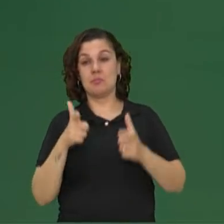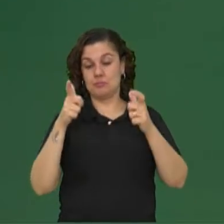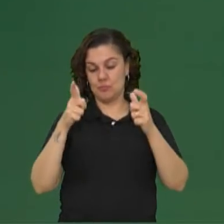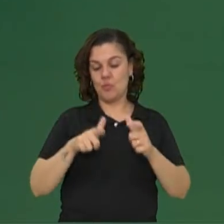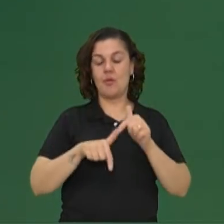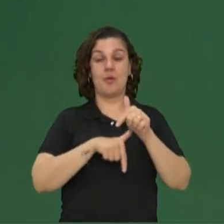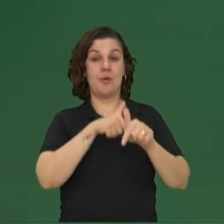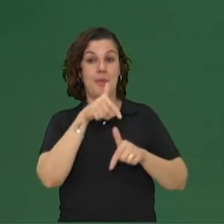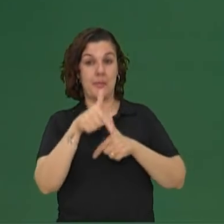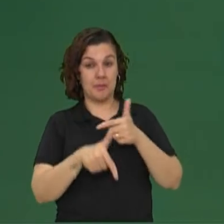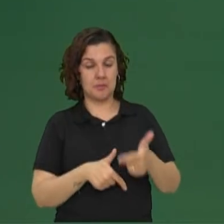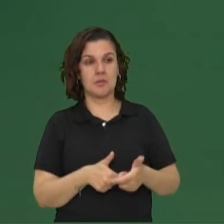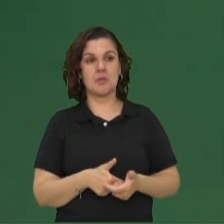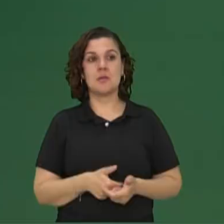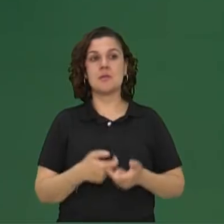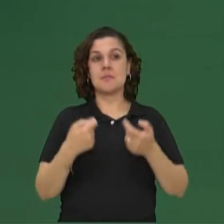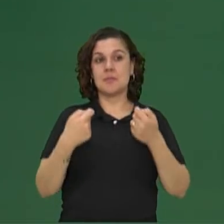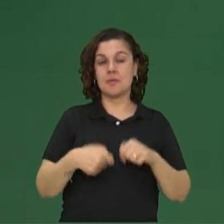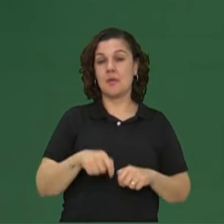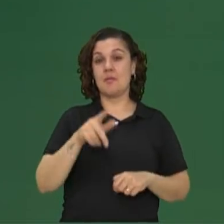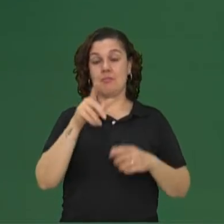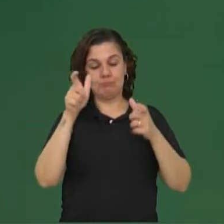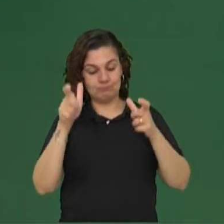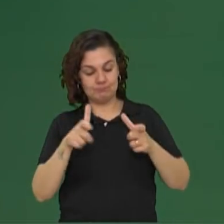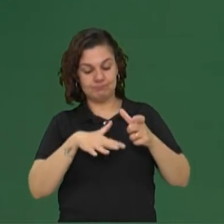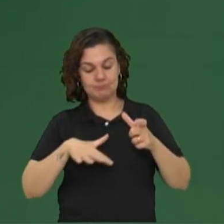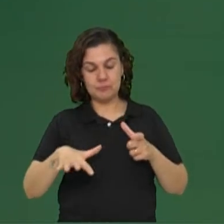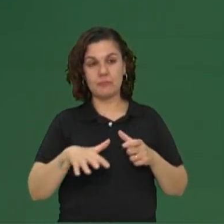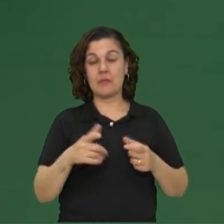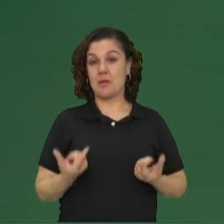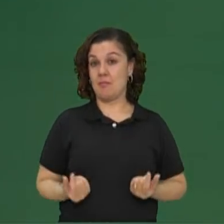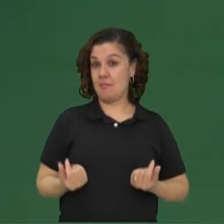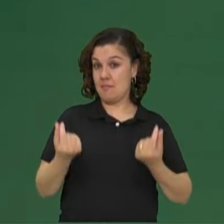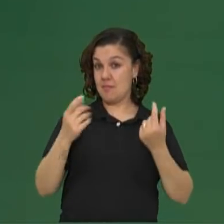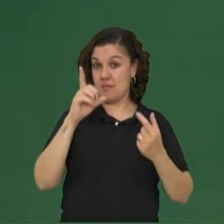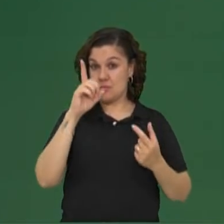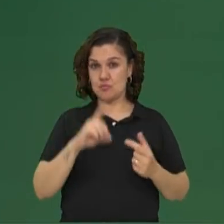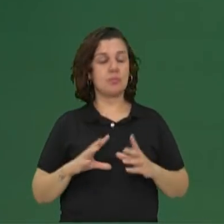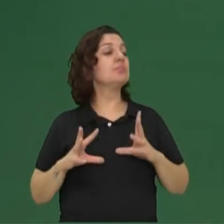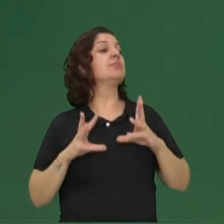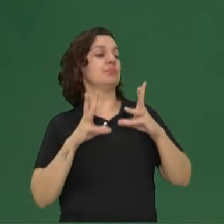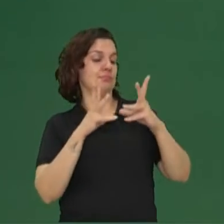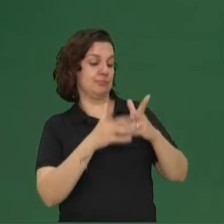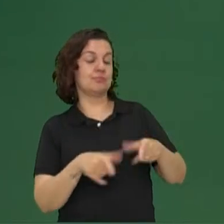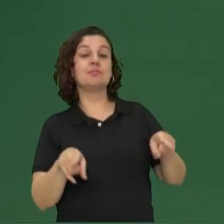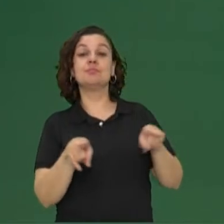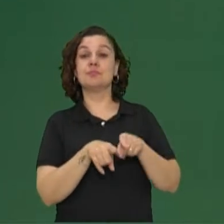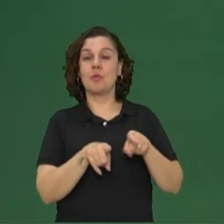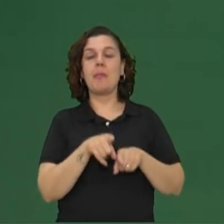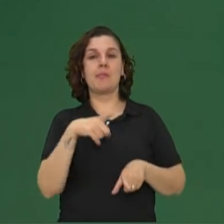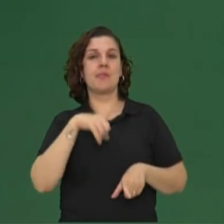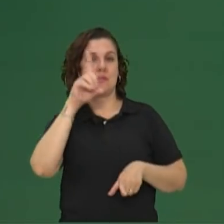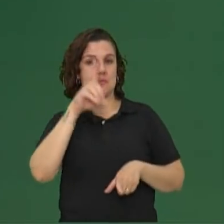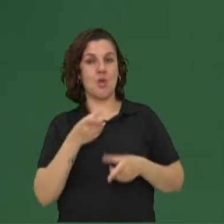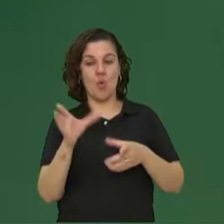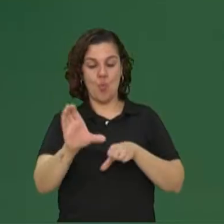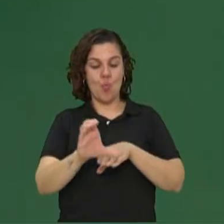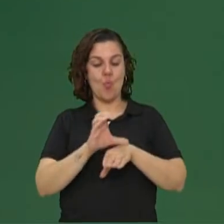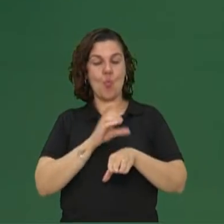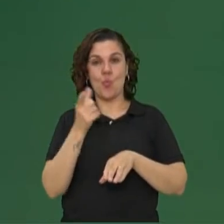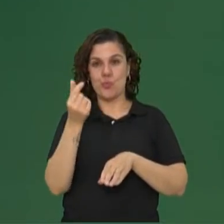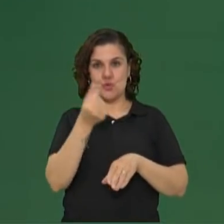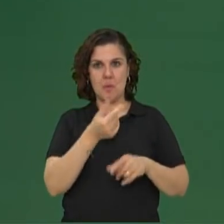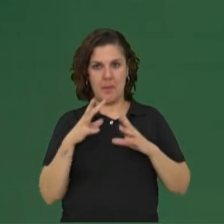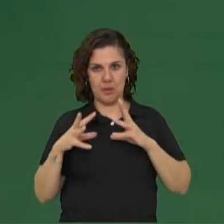para trabalhar, então você tem que ter essa propriedade. Direito à riqueza, né? Todo mundo tem o direito de ganhar dinheiro, né? Mas